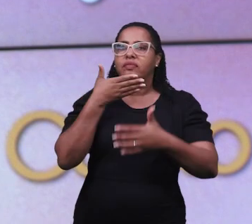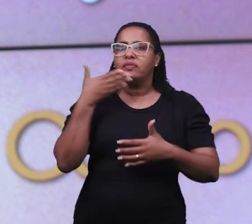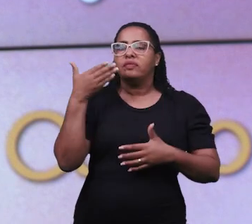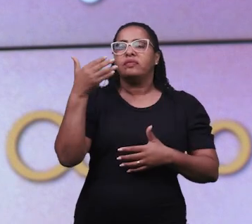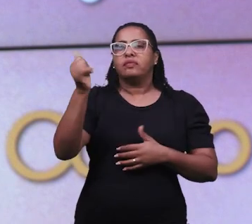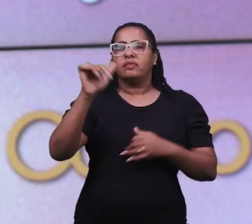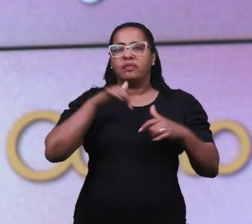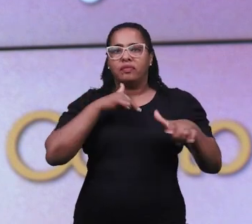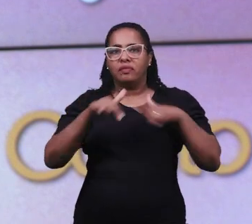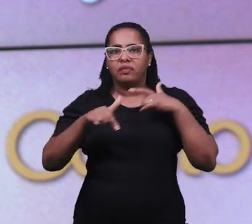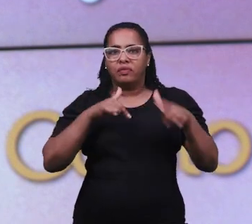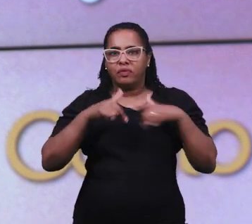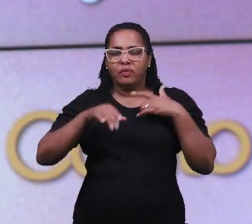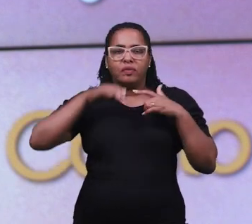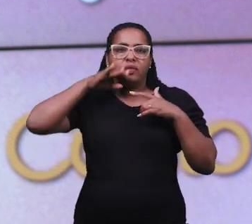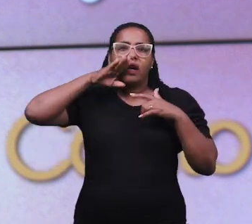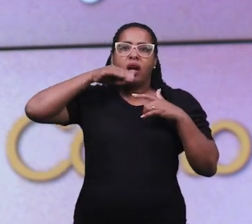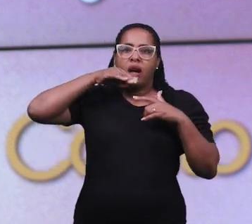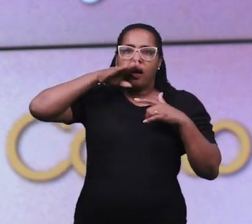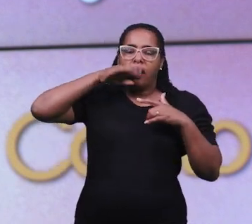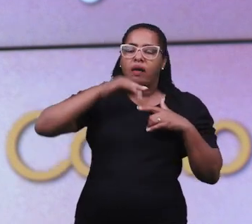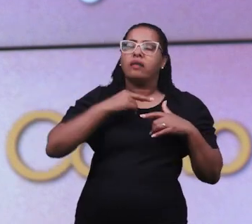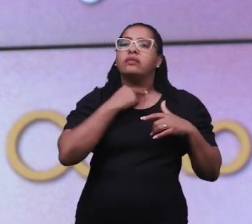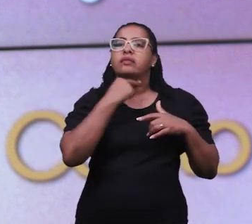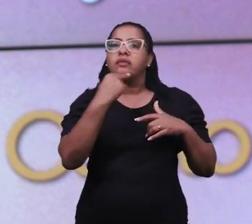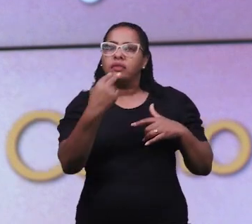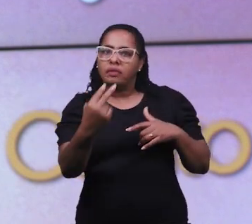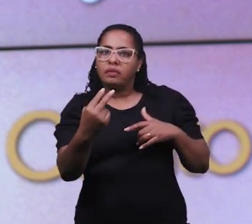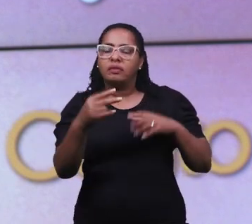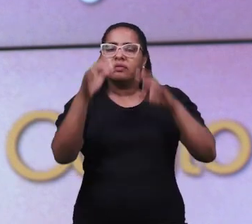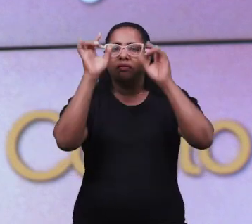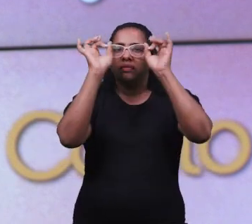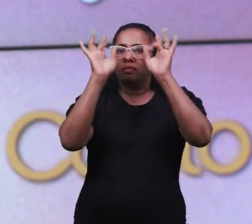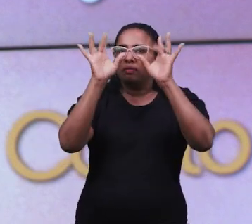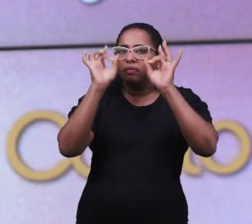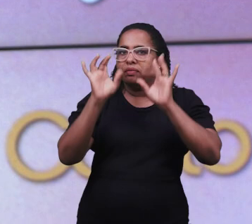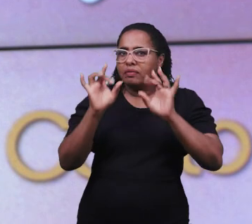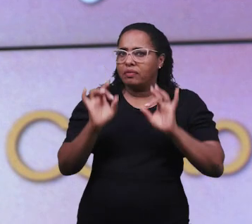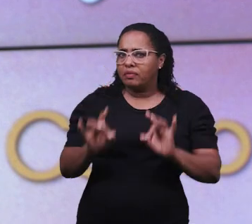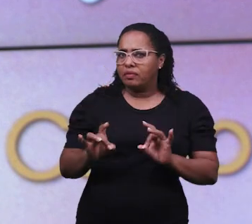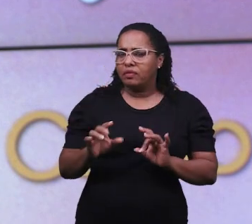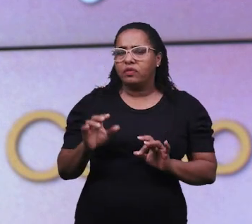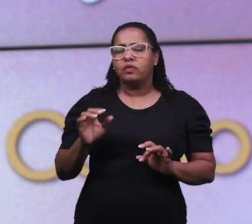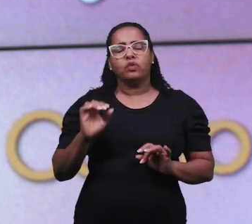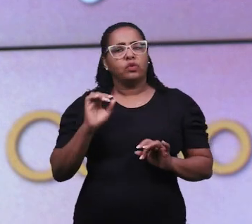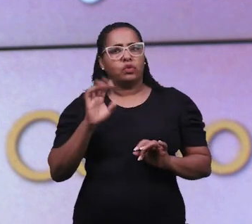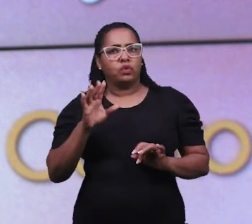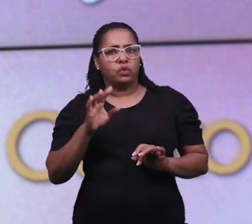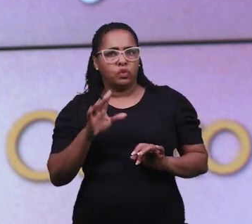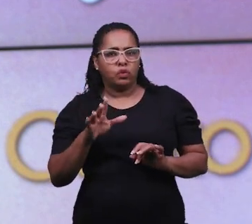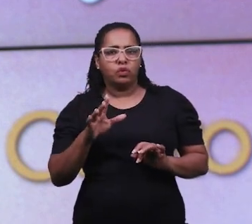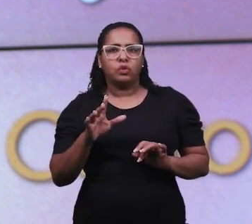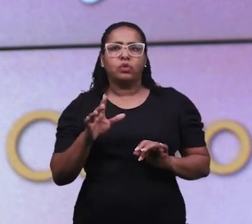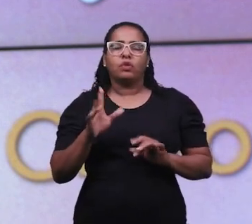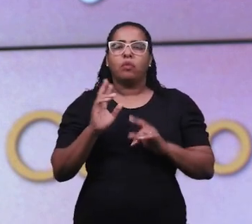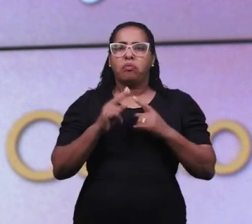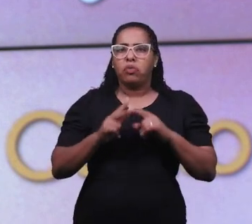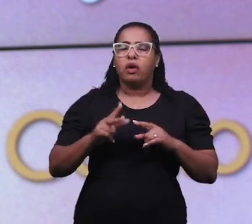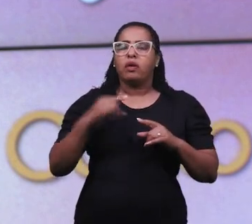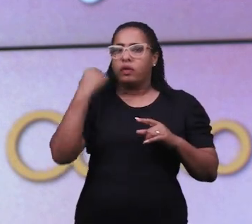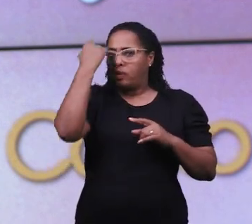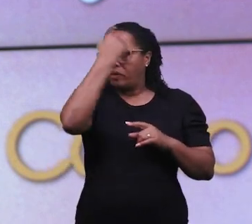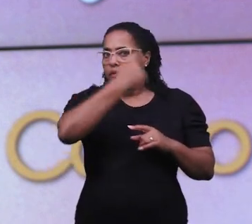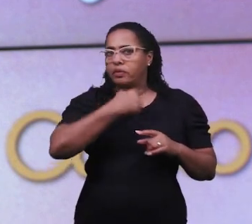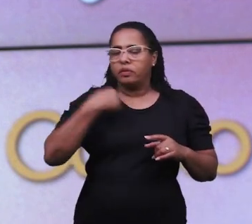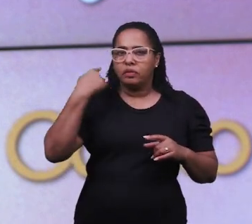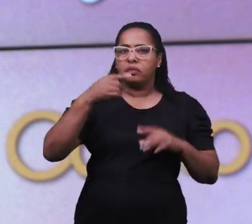desenvolver melhor o trabalho da musculatura do trato vocal, especialmente, não só de trato vocal, mas também região